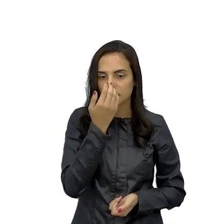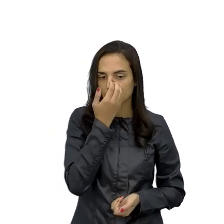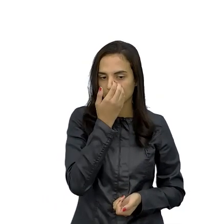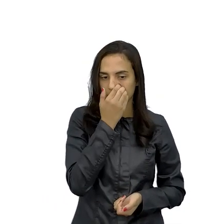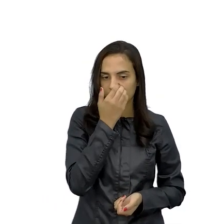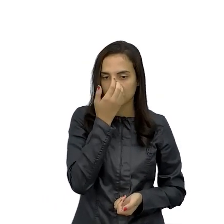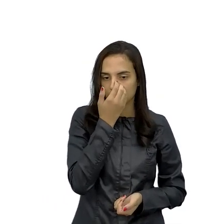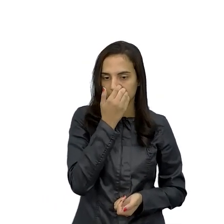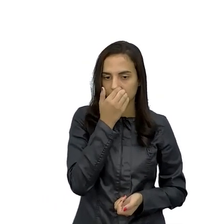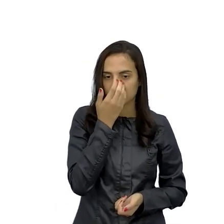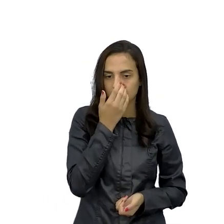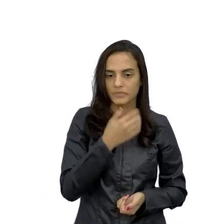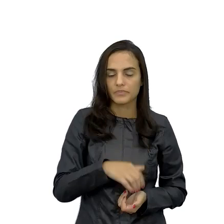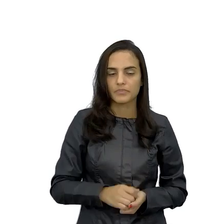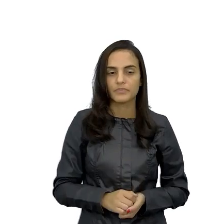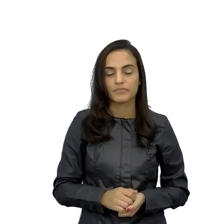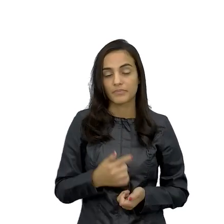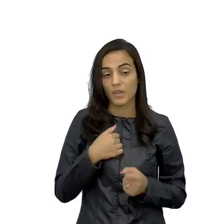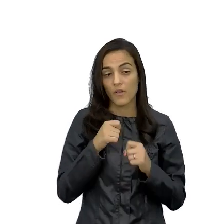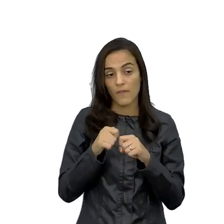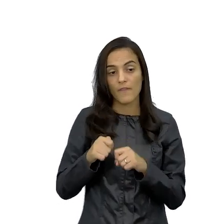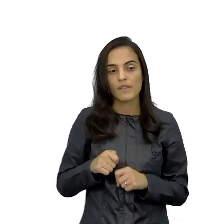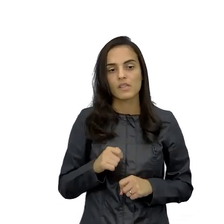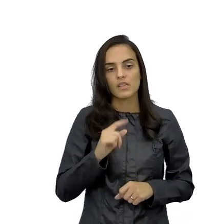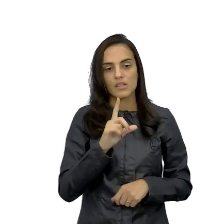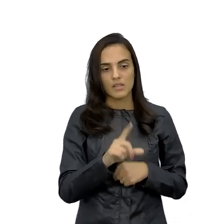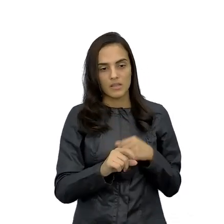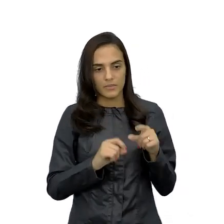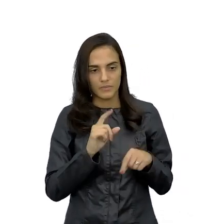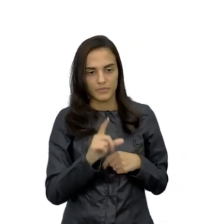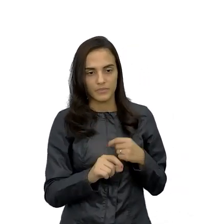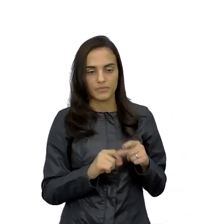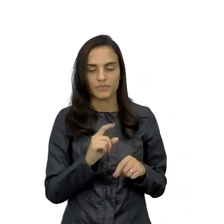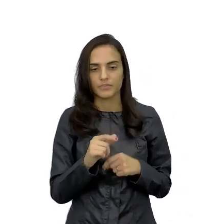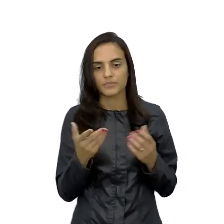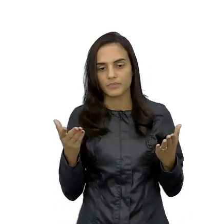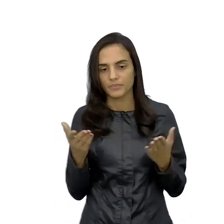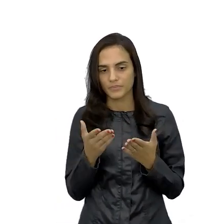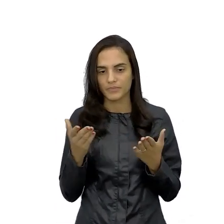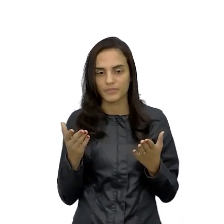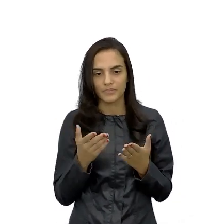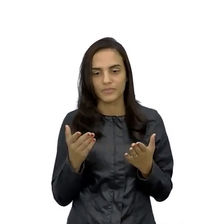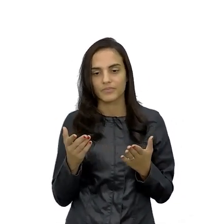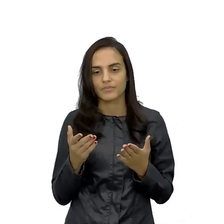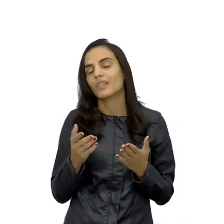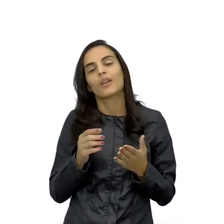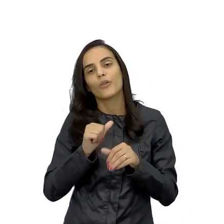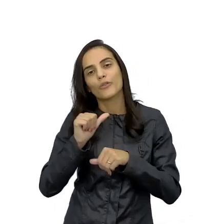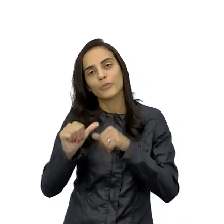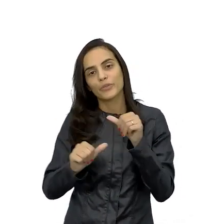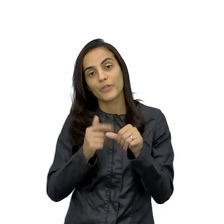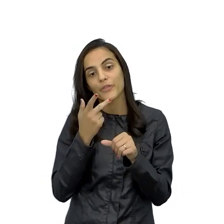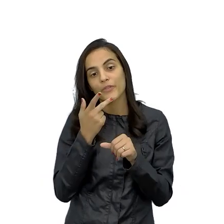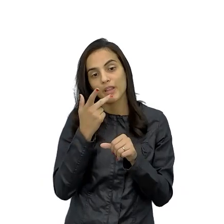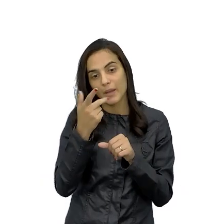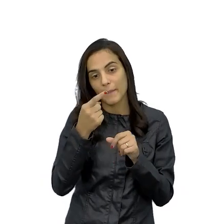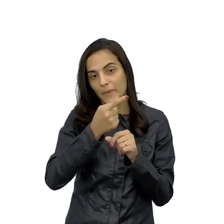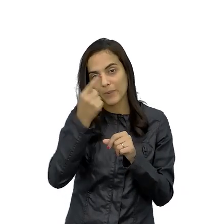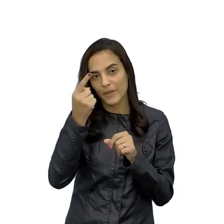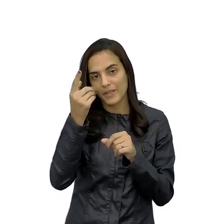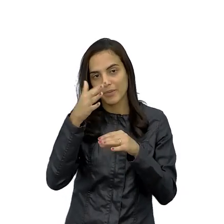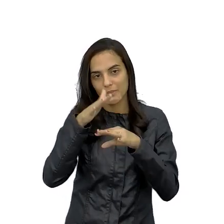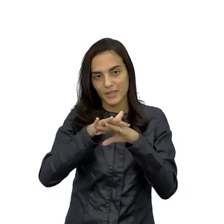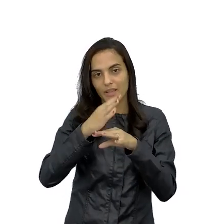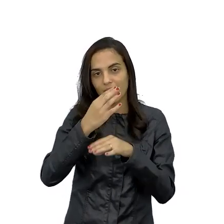aí eu fiz a escolha aqui, hoje a gente vai fazer o contrário, viu, gente? Eu vou falar primeiro de matemática, e depois